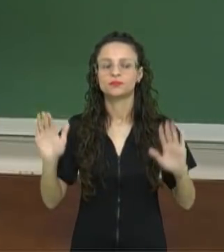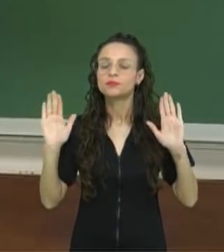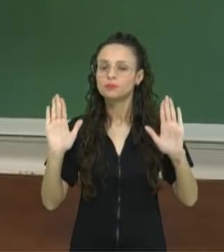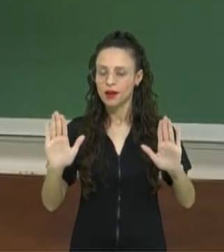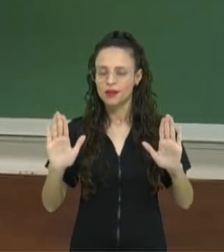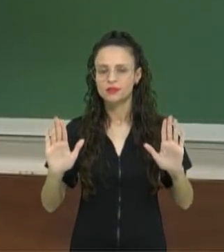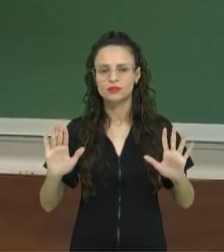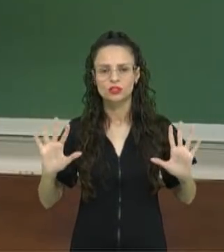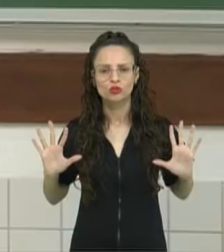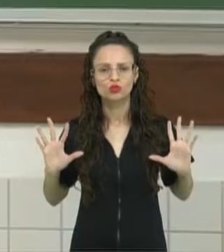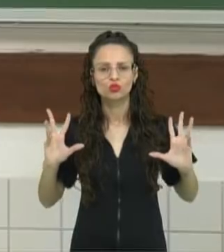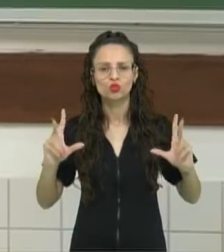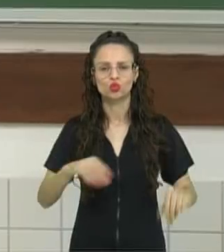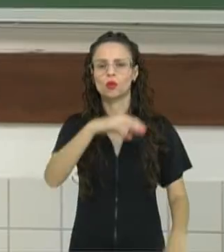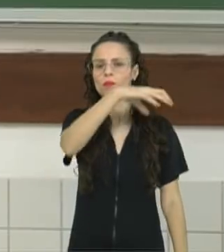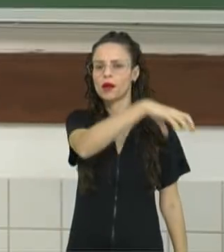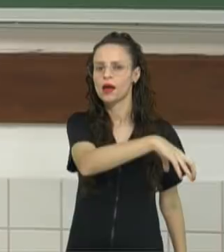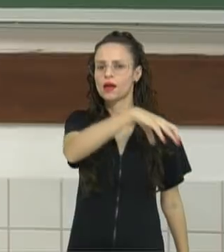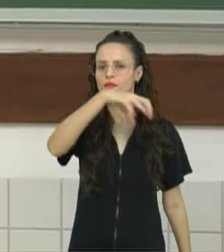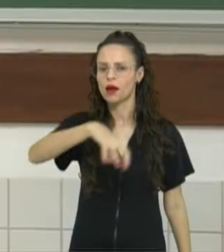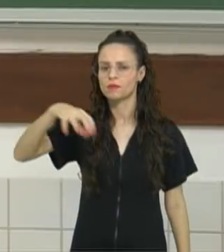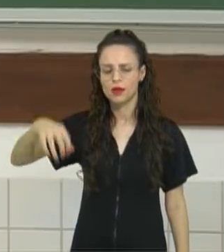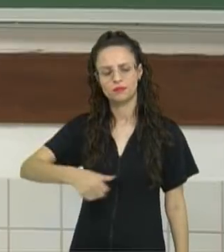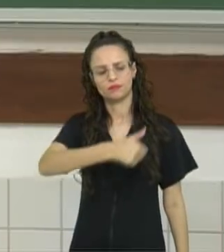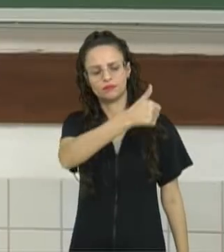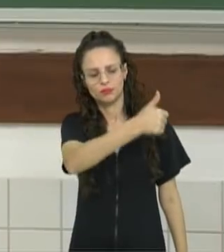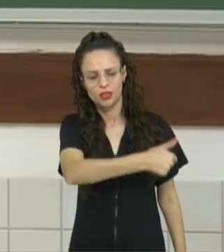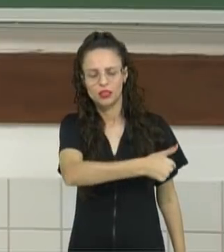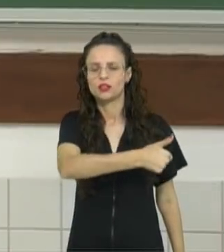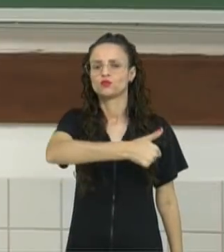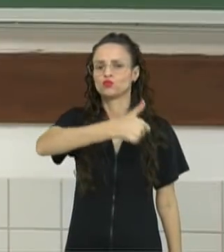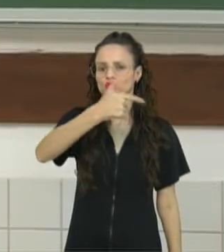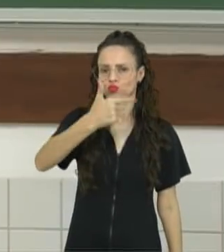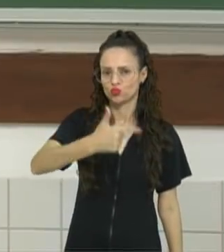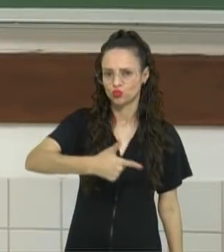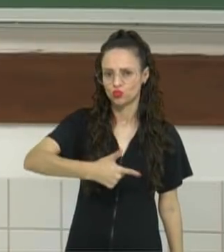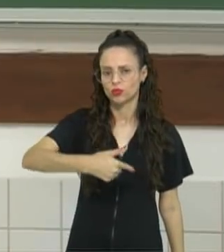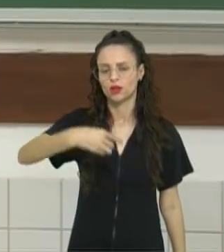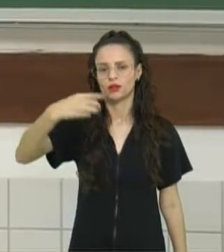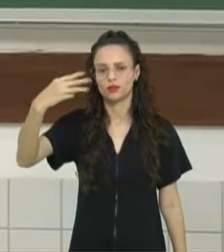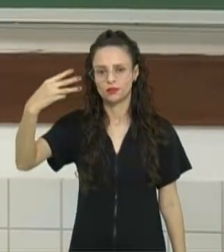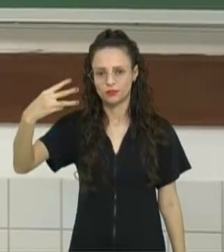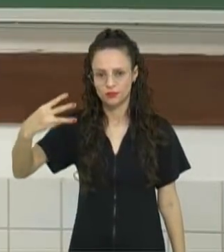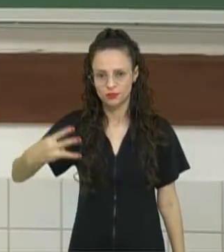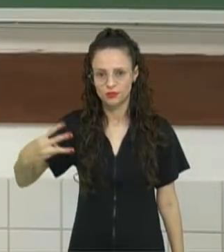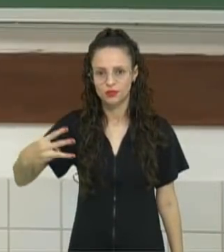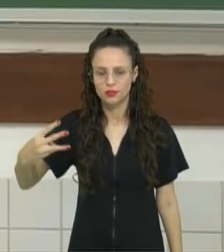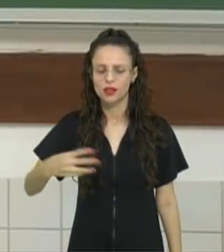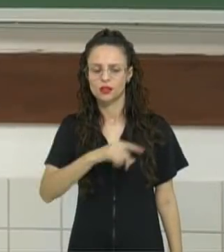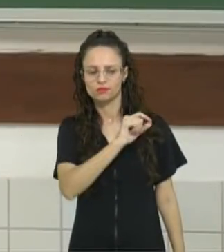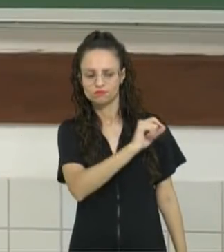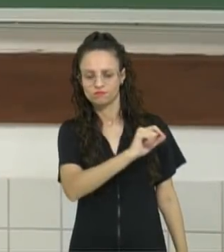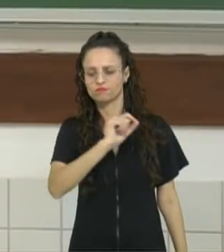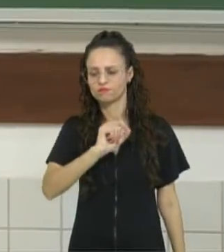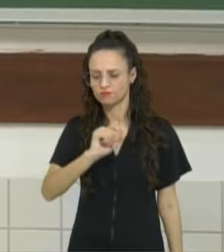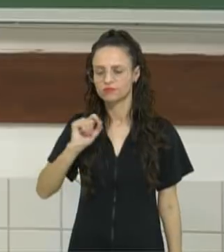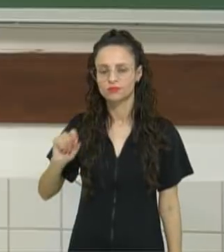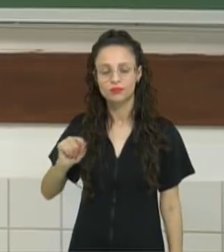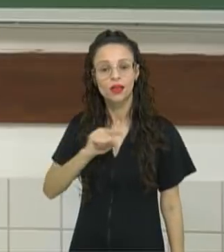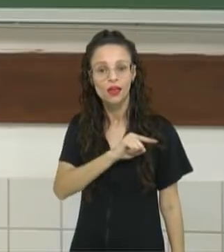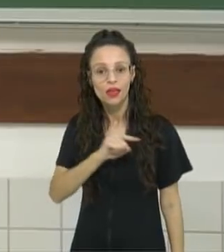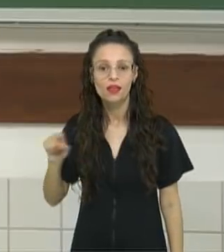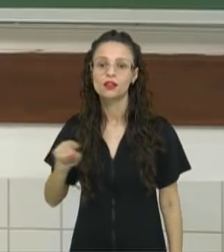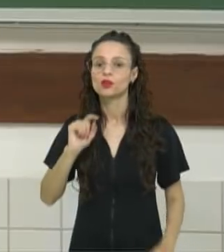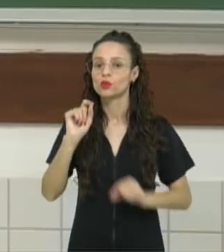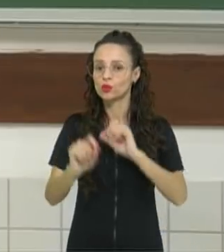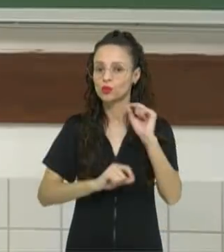Mas todos esses setores da economia, seja o setor primário, secundário ou terciário,